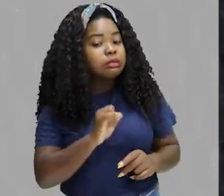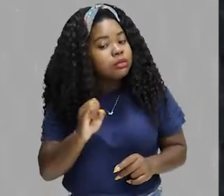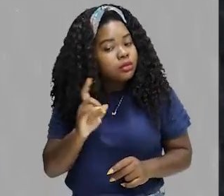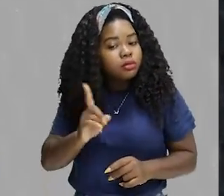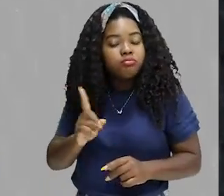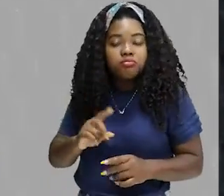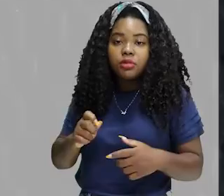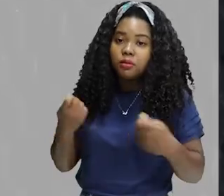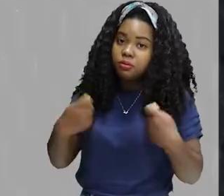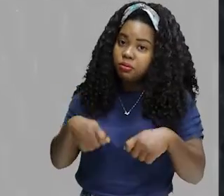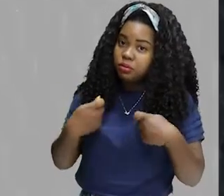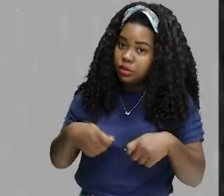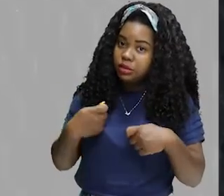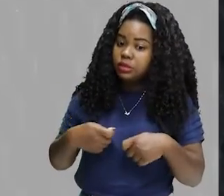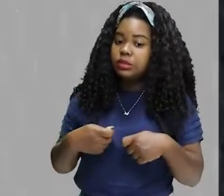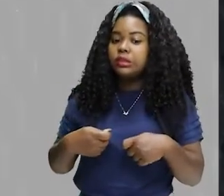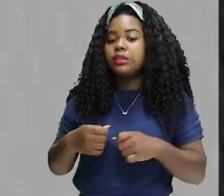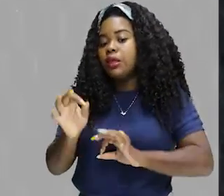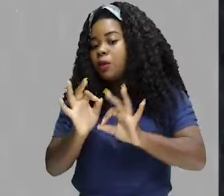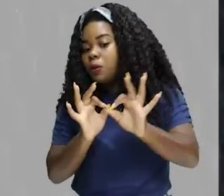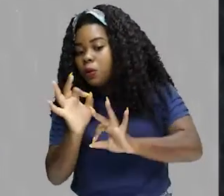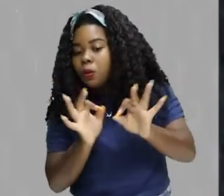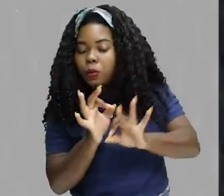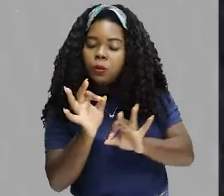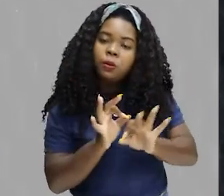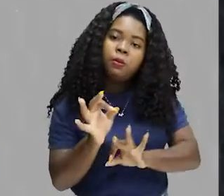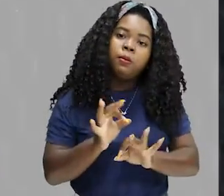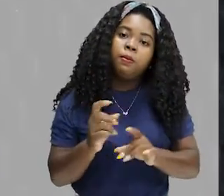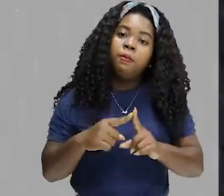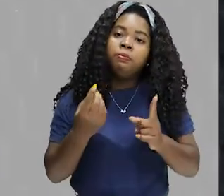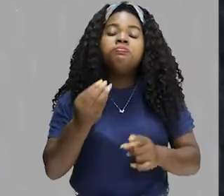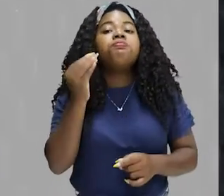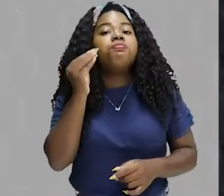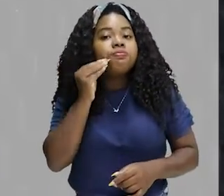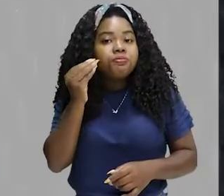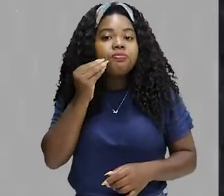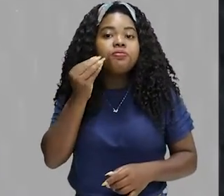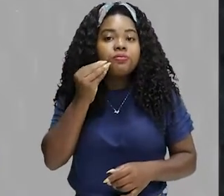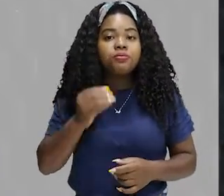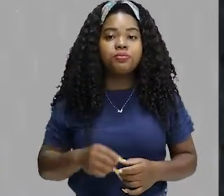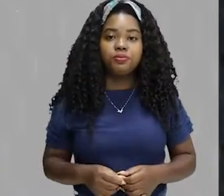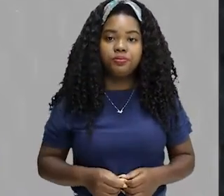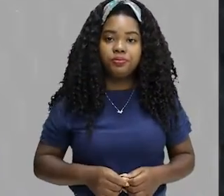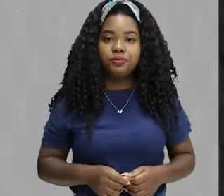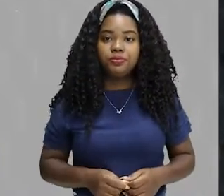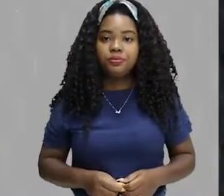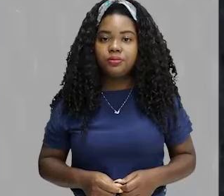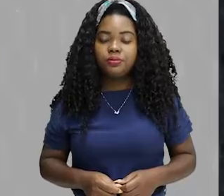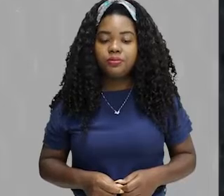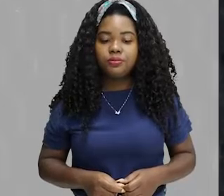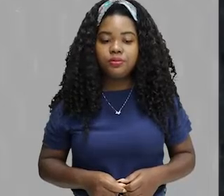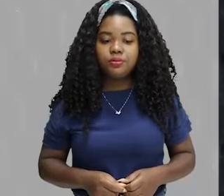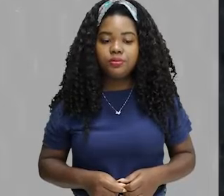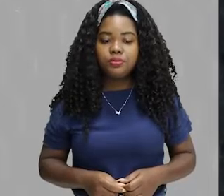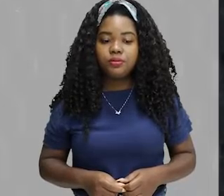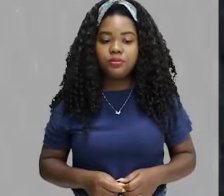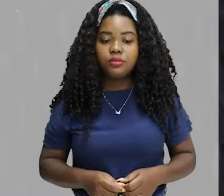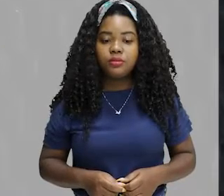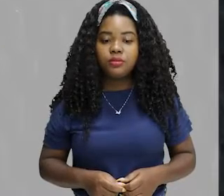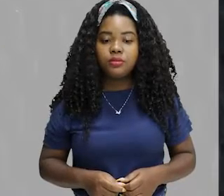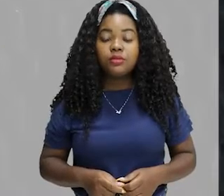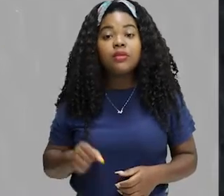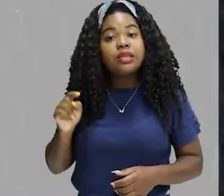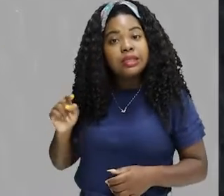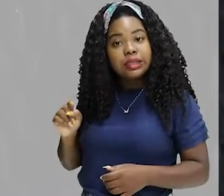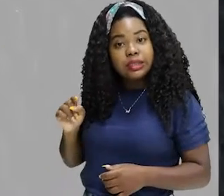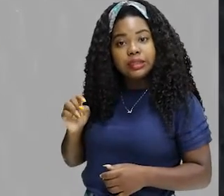vai precisar reformular. Então, nós vamos tentar, vamos tentando, né? Tentativa. E aí, nesse método, apesar